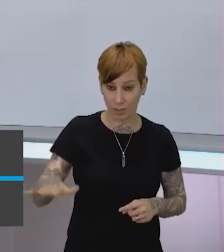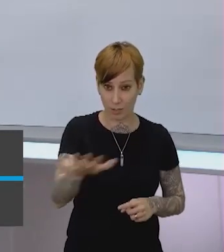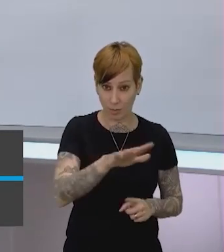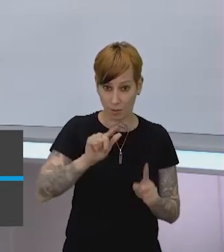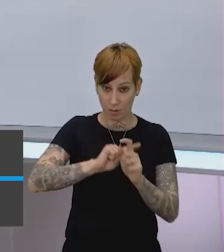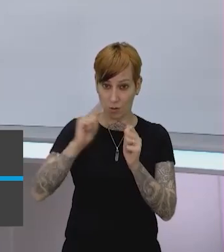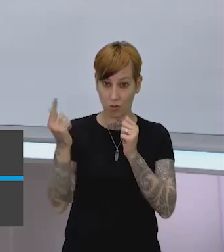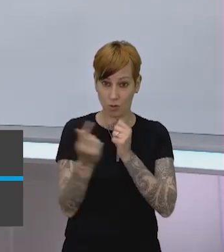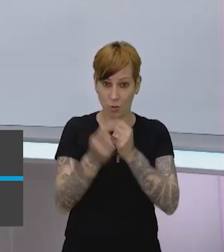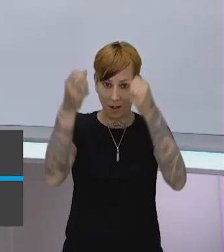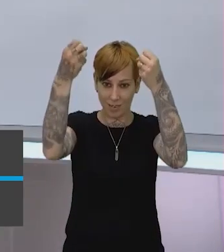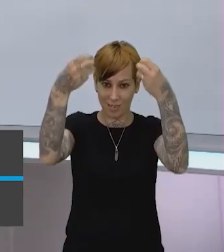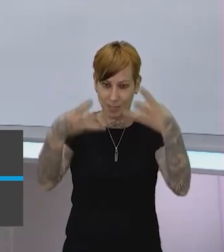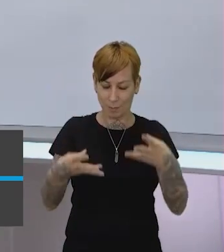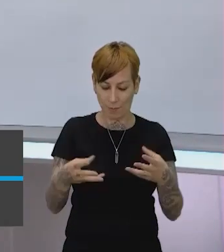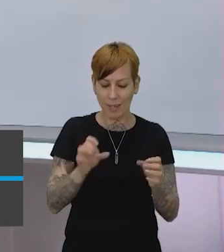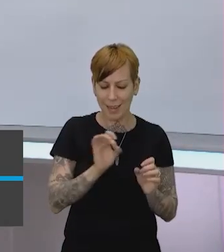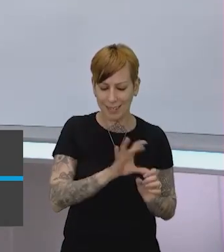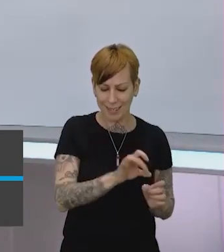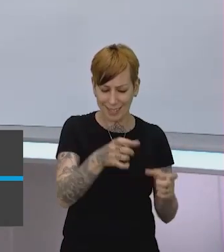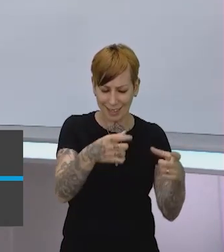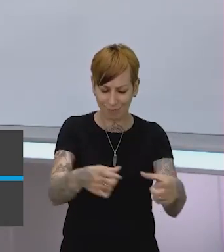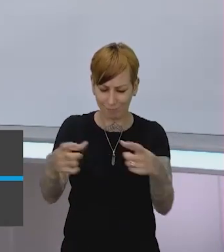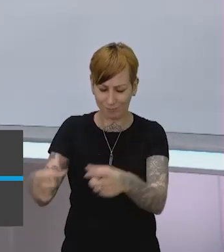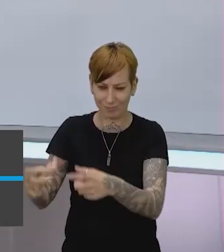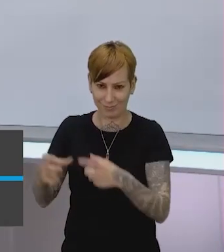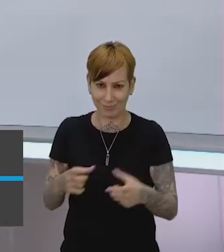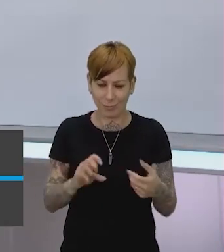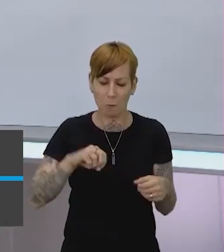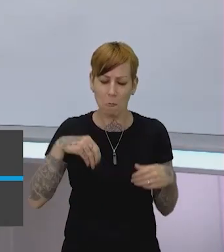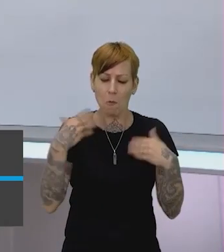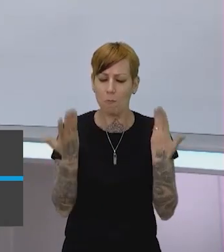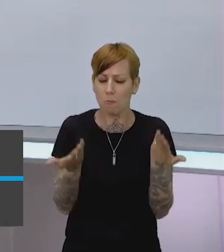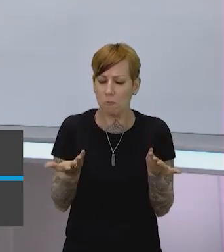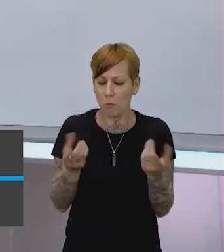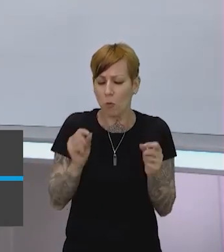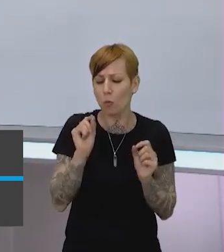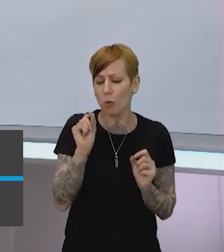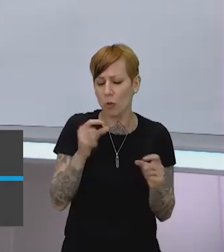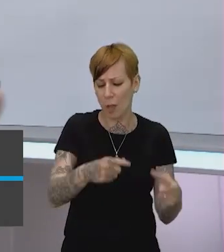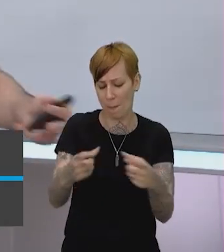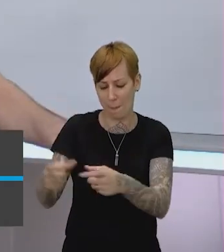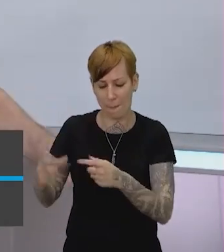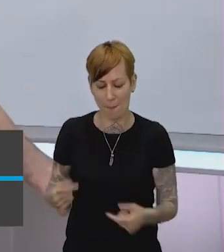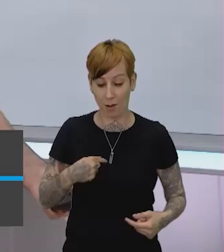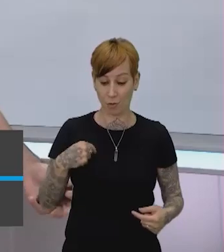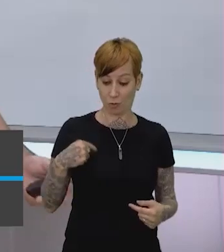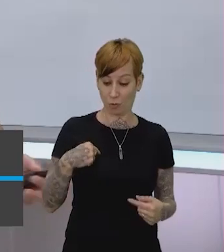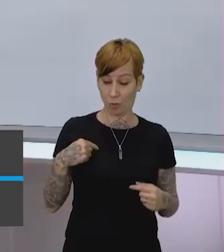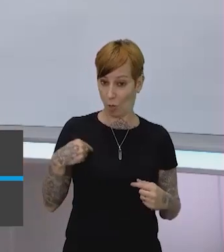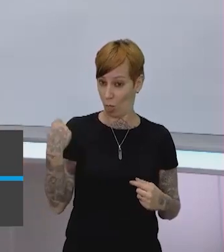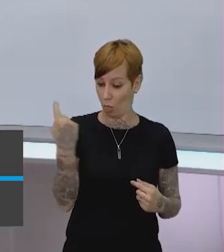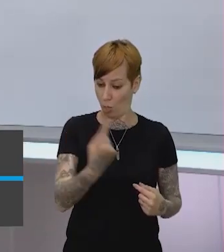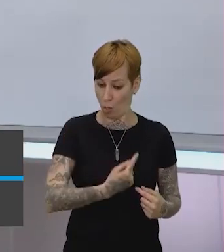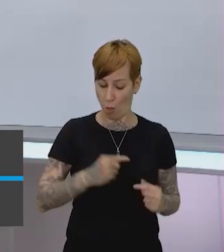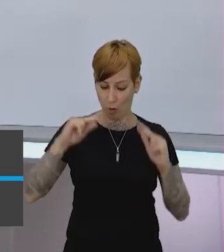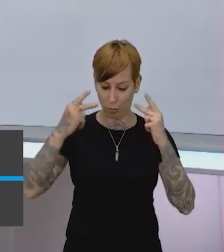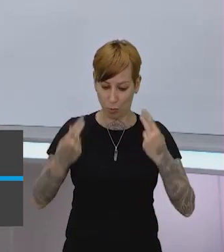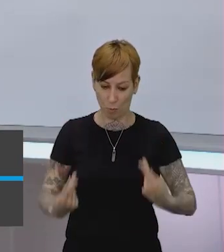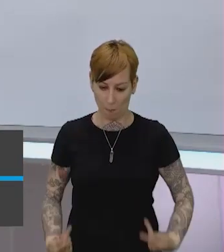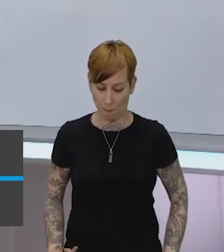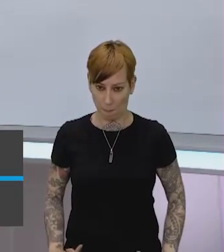geográfico, explica as partes. E as partes são o quê? Somos nós, são os objetos que ocupam o